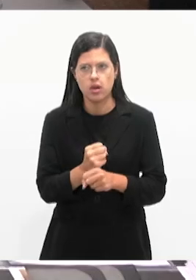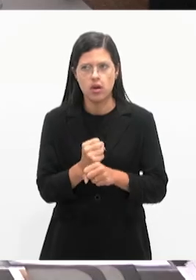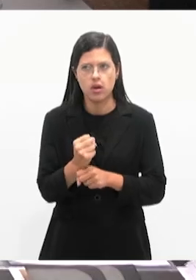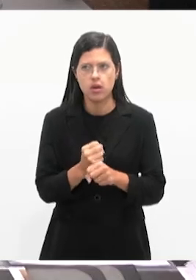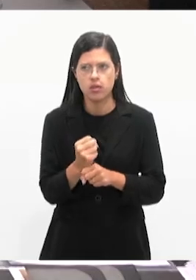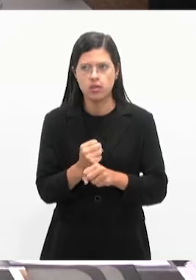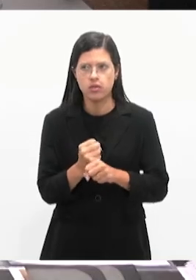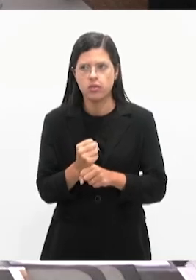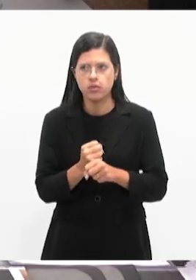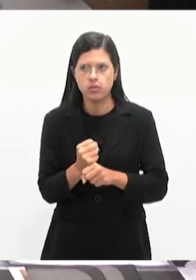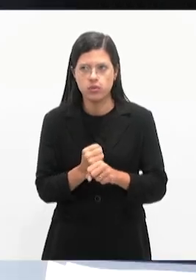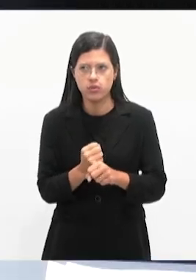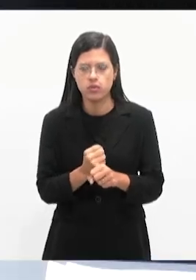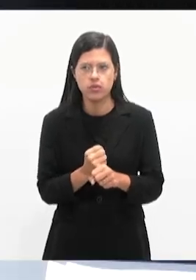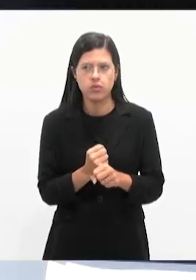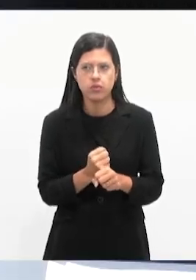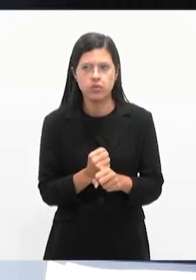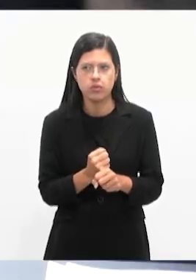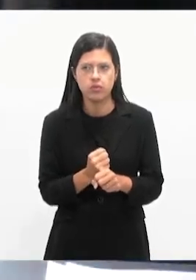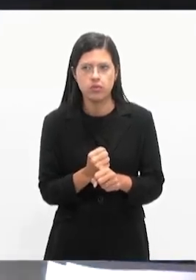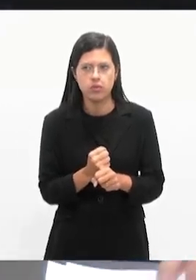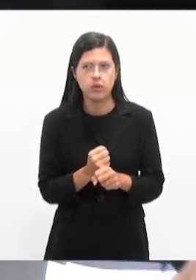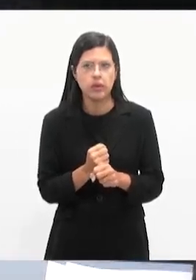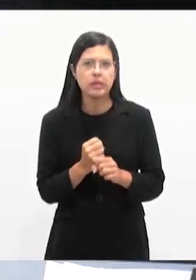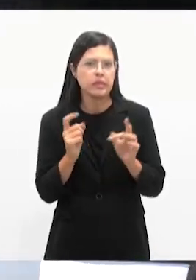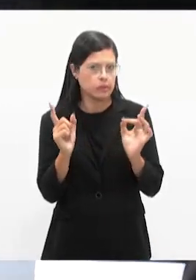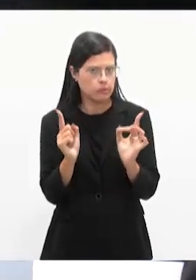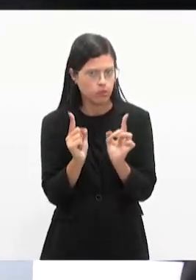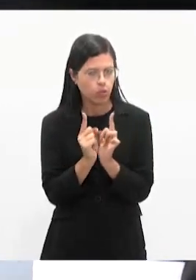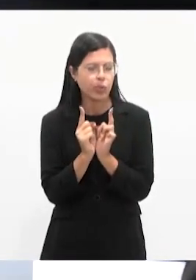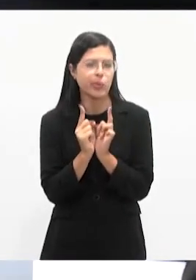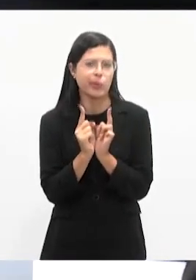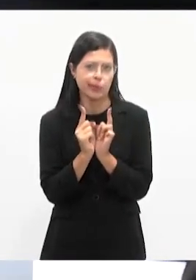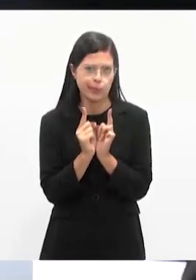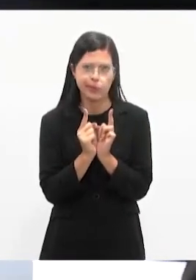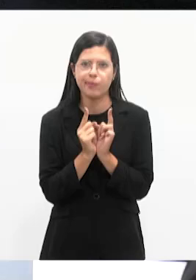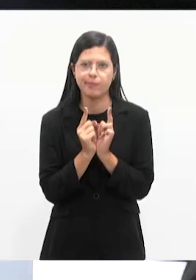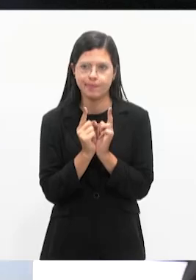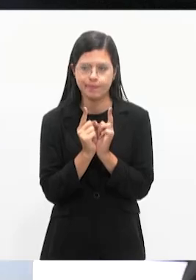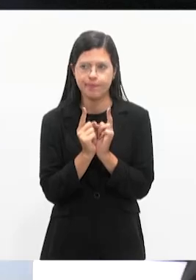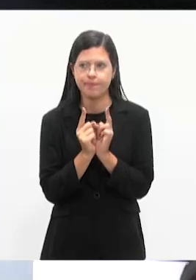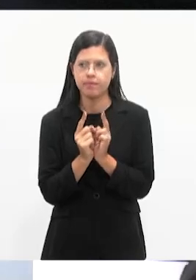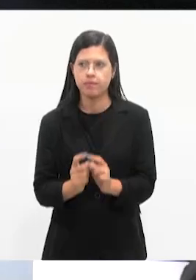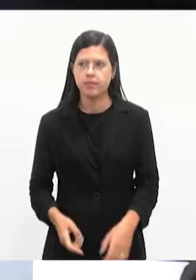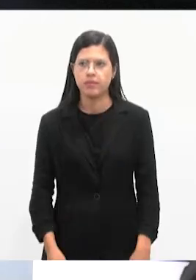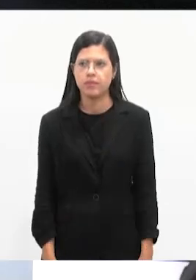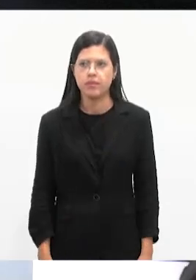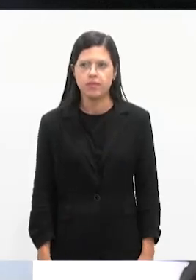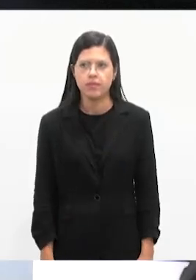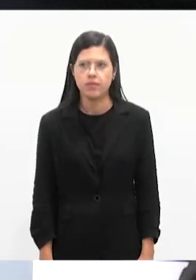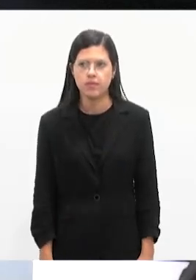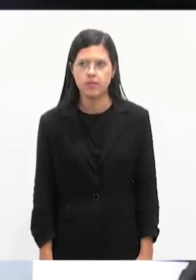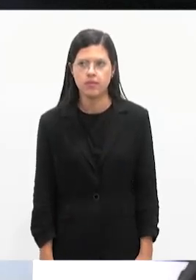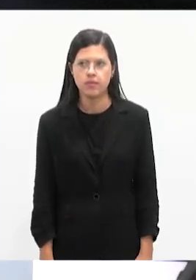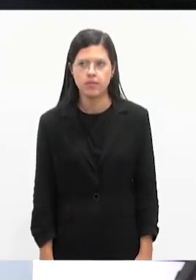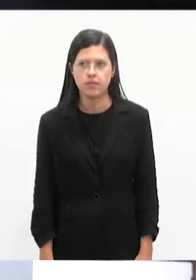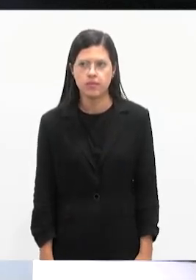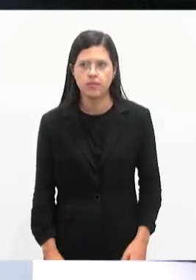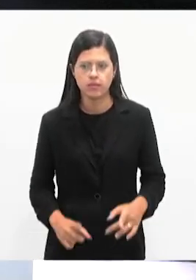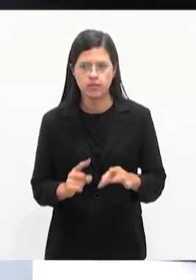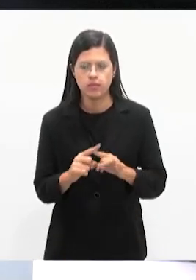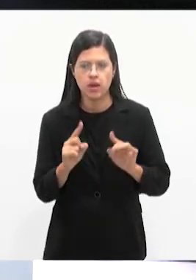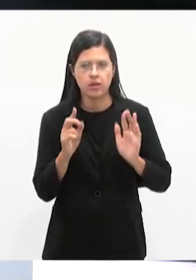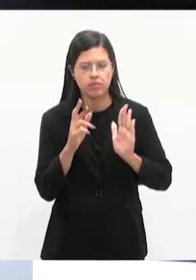gente vive, ainda é um tempo Muito pequeno. jovem. É um tempo pequeno. Mas como na